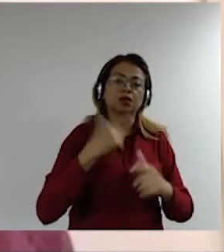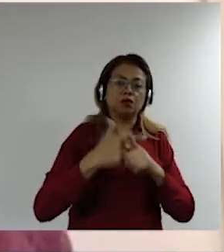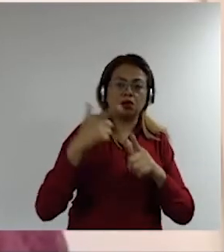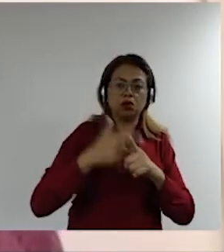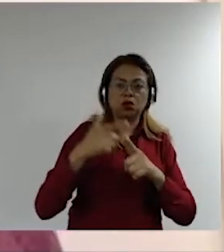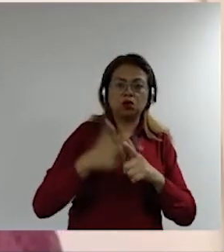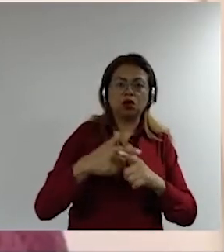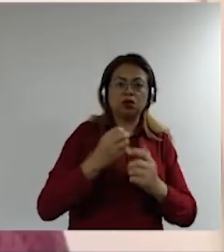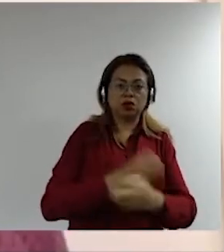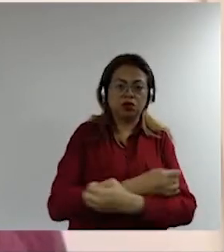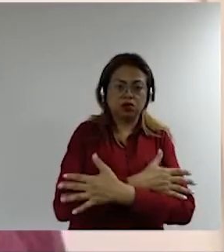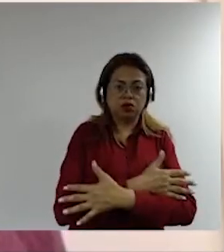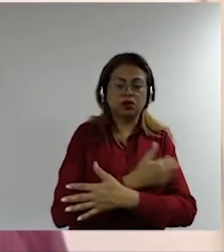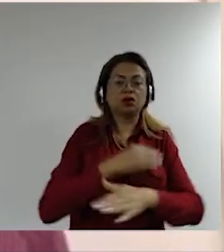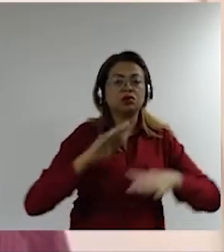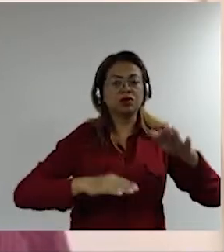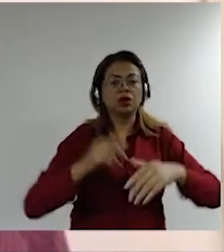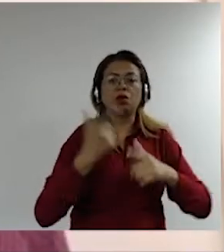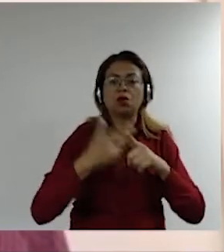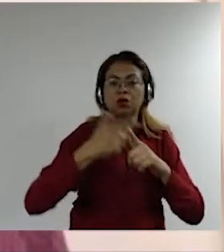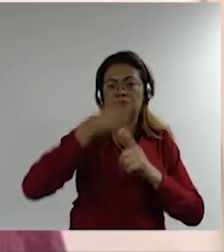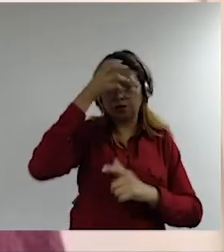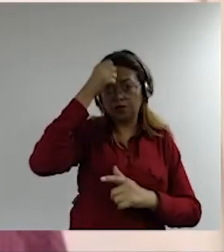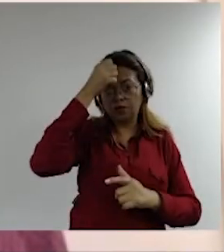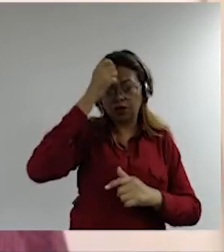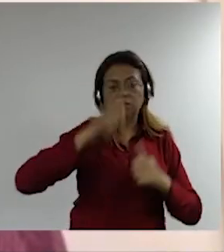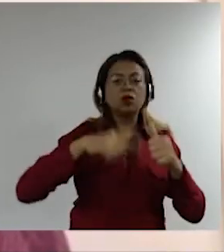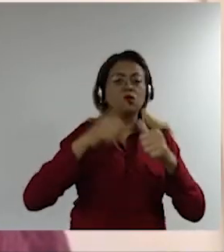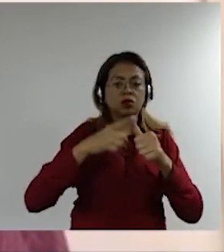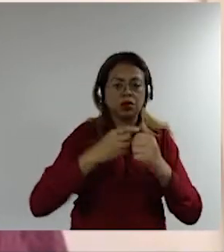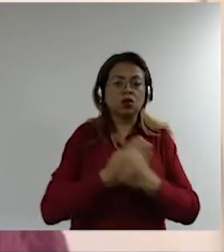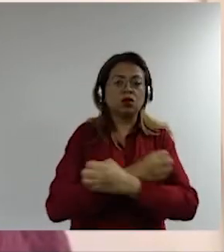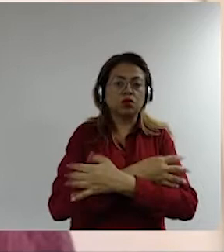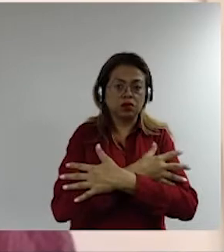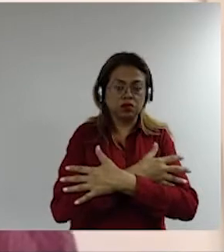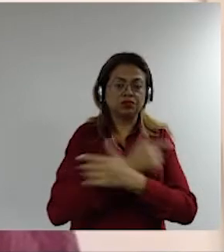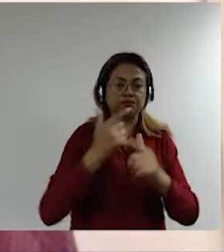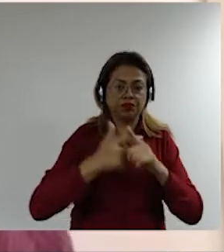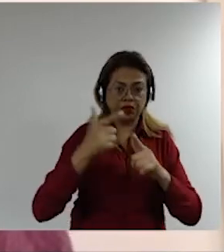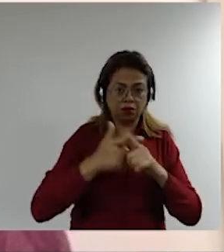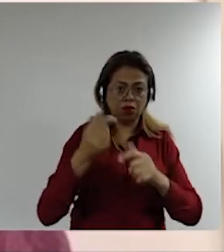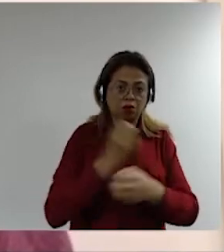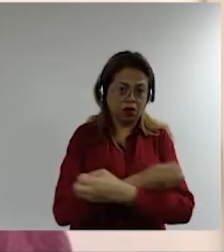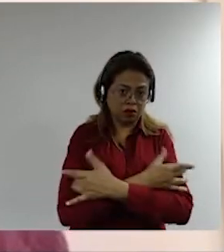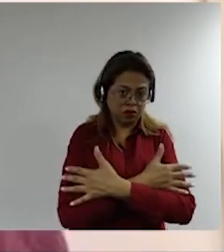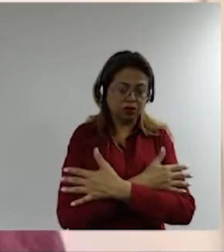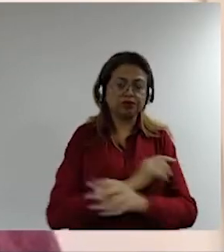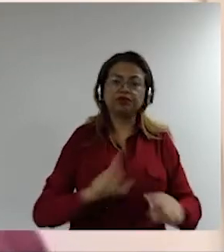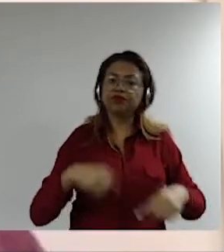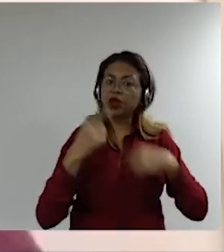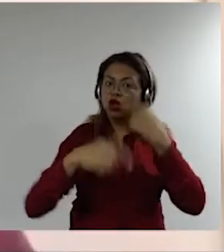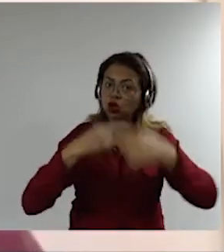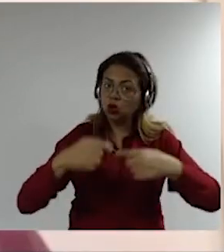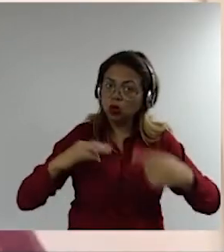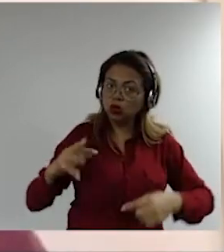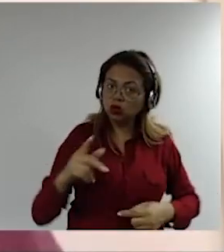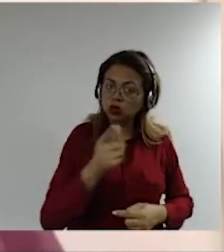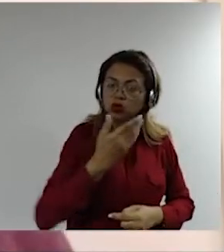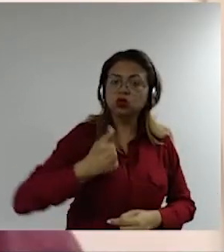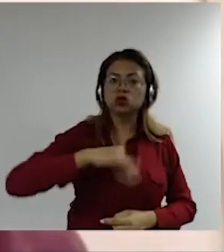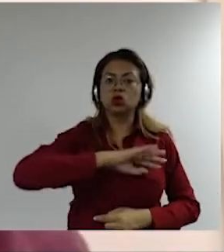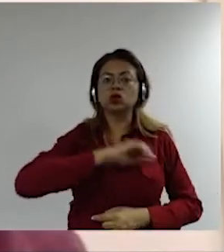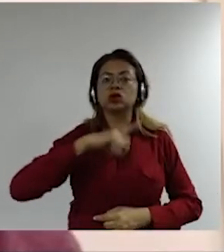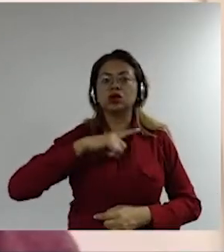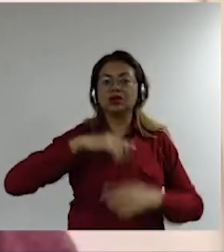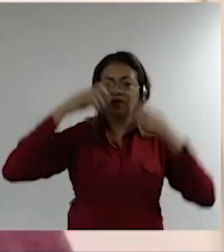problemas de aprendizagem. Então, comecemos pelos problemas emocionais. Todo mundo tem estresse, todos nós, nessa situação,